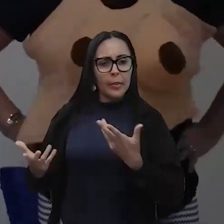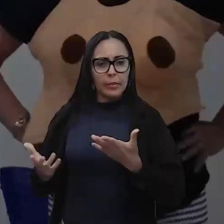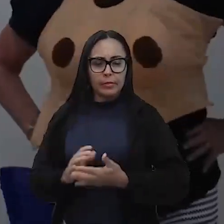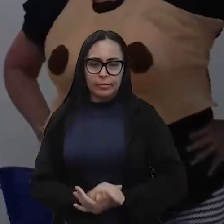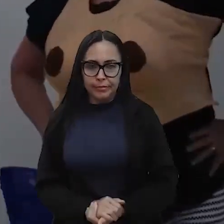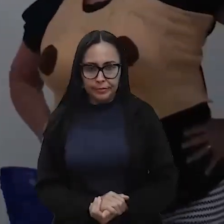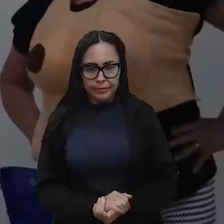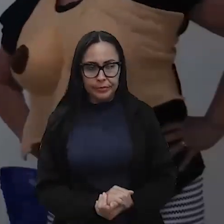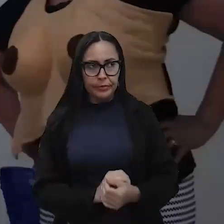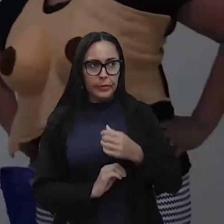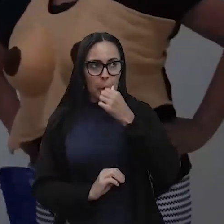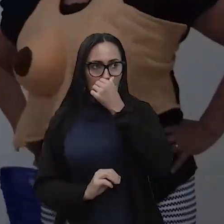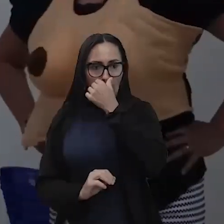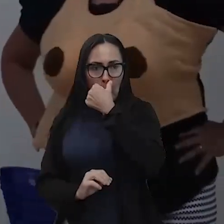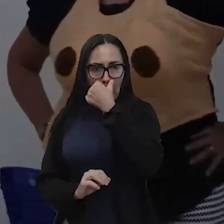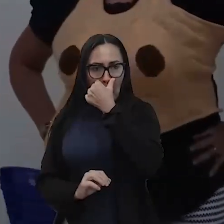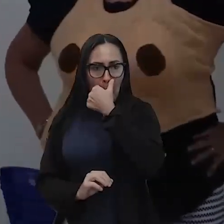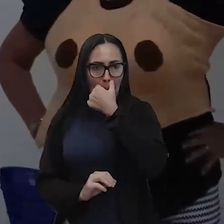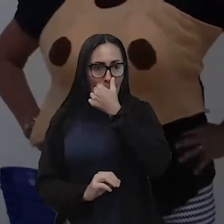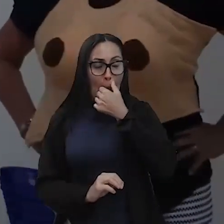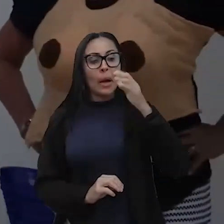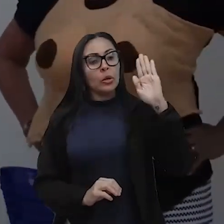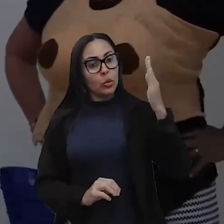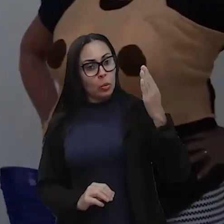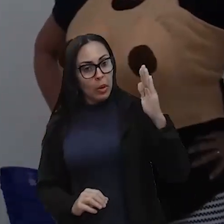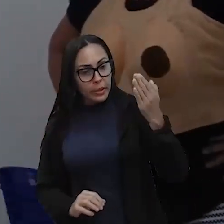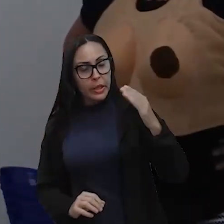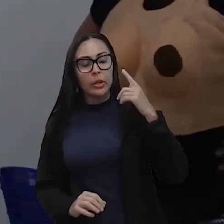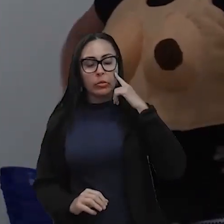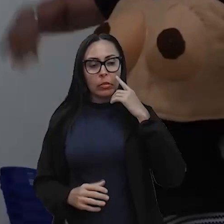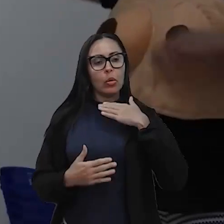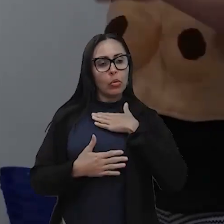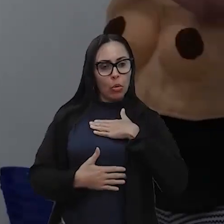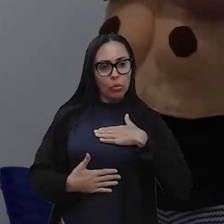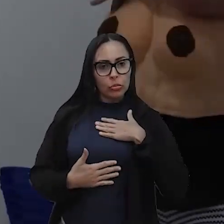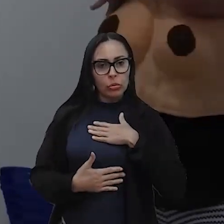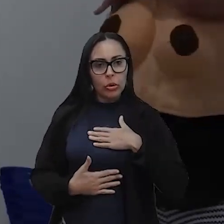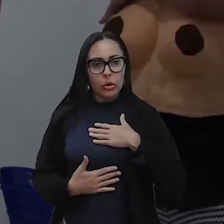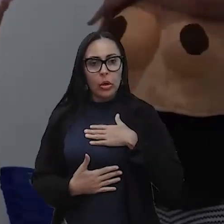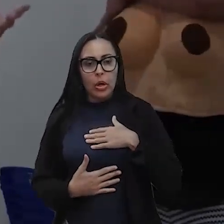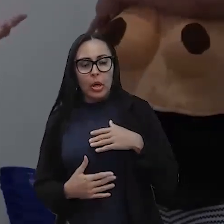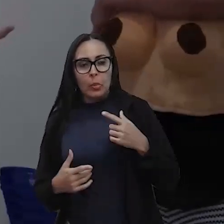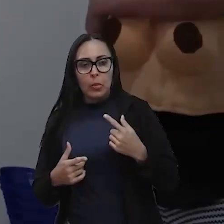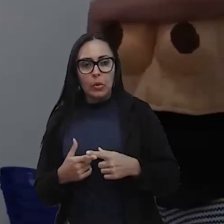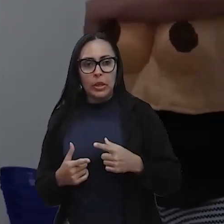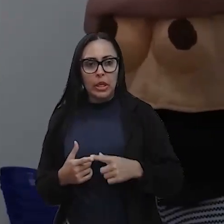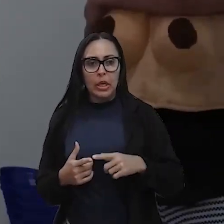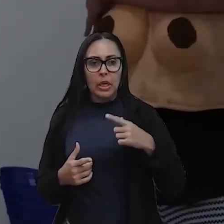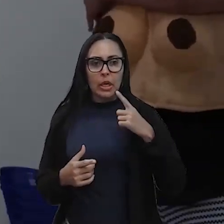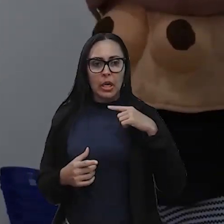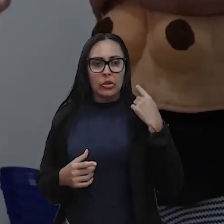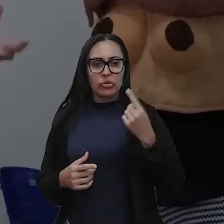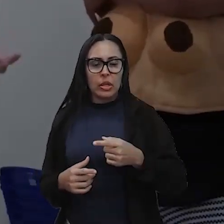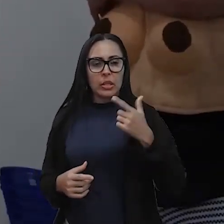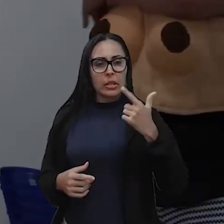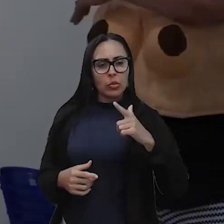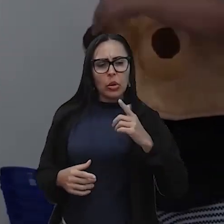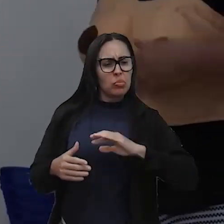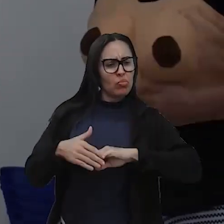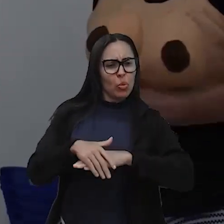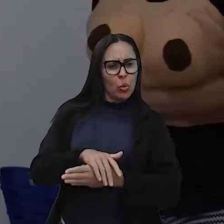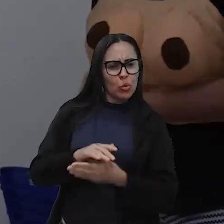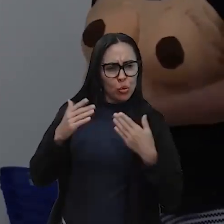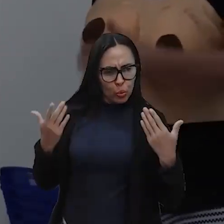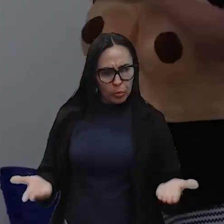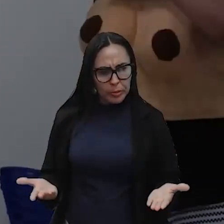outro passo. No banheiro, eu gosto bastante disso, porque no banheiro a gente não tem o costume, a mulher como um todo, não tem